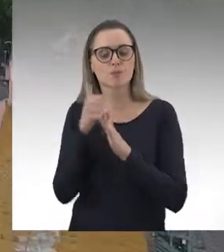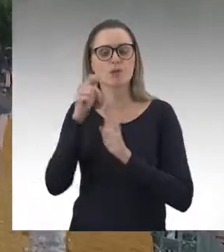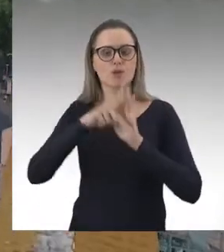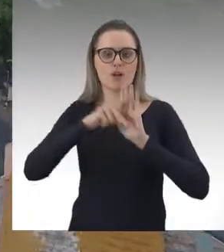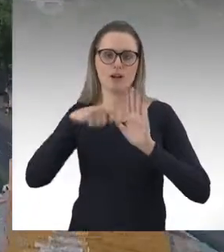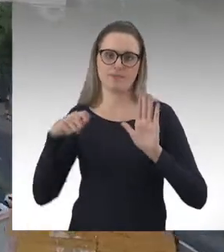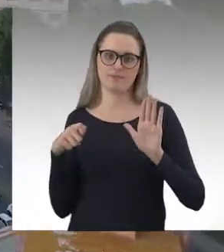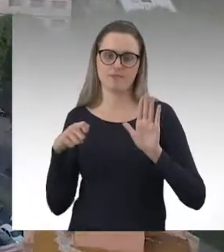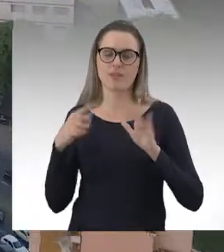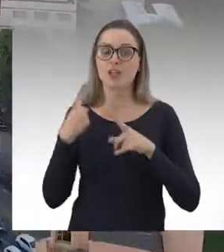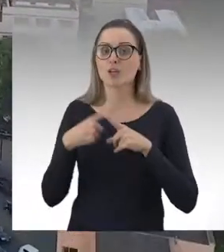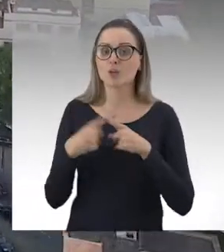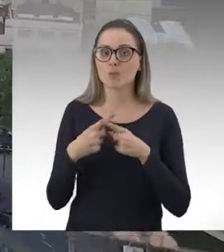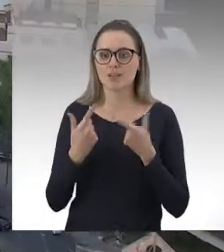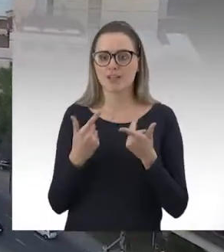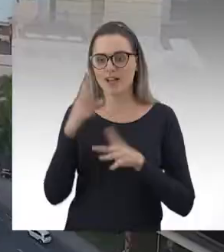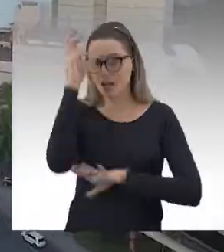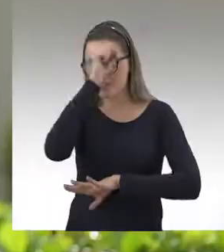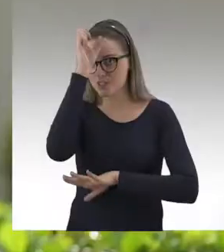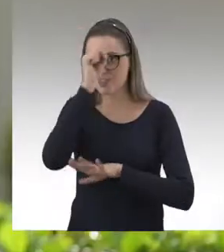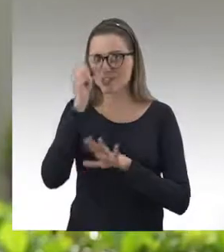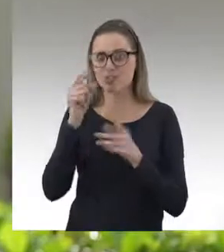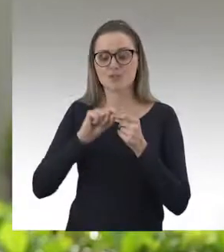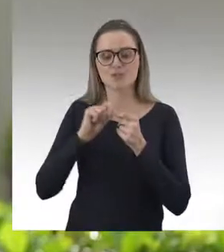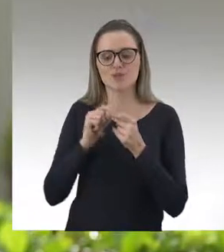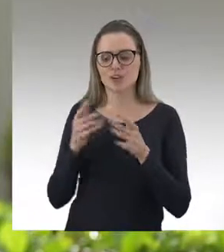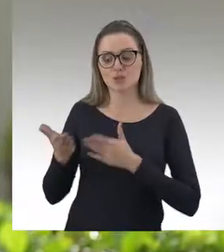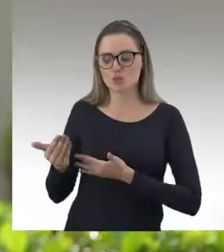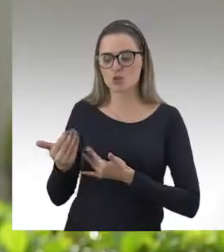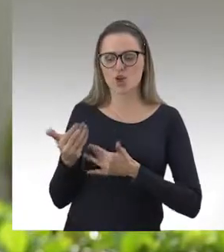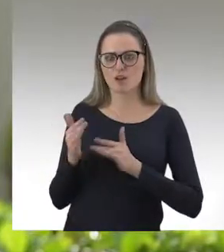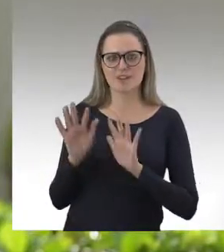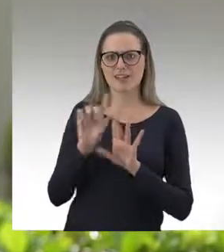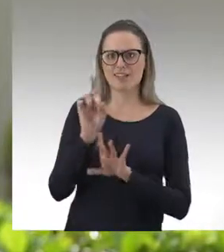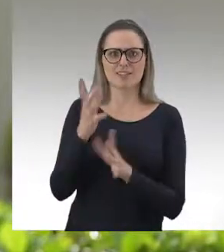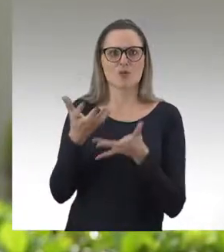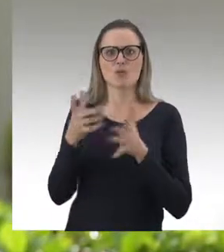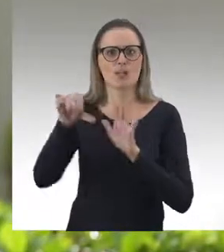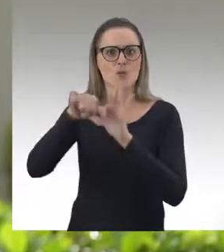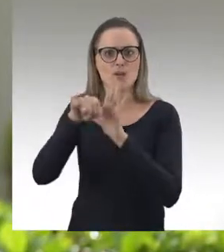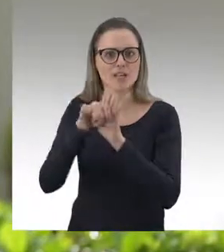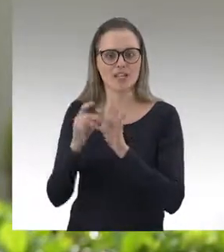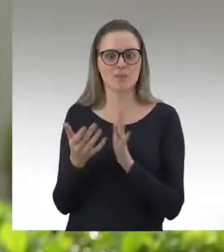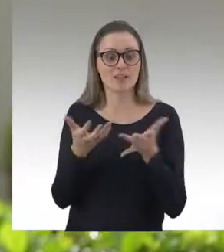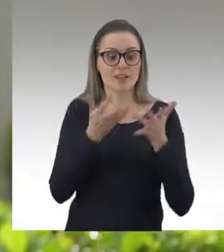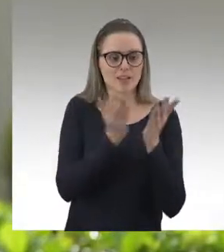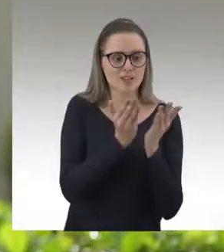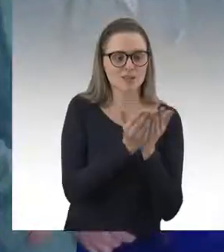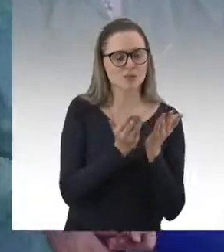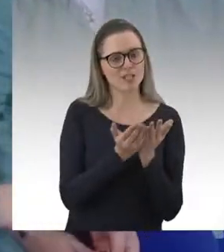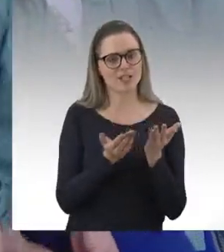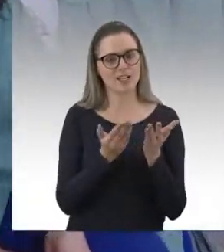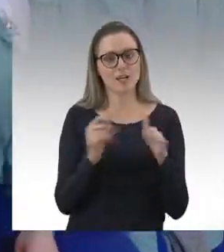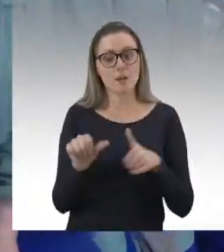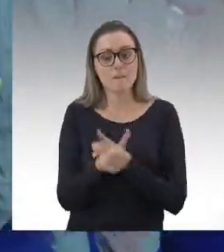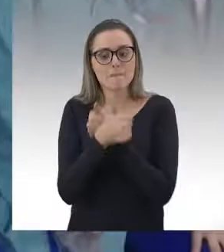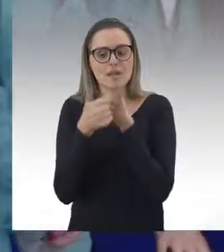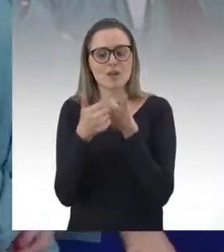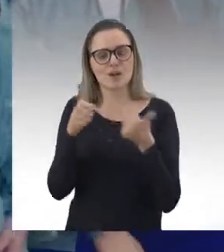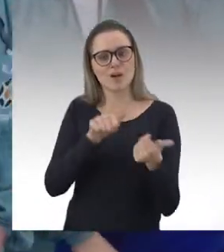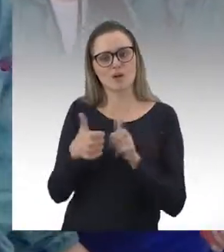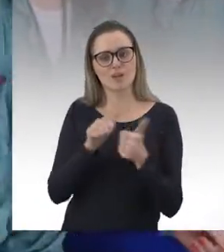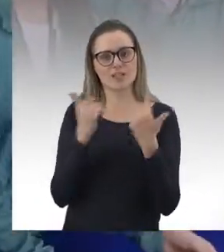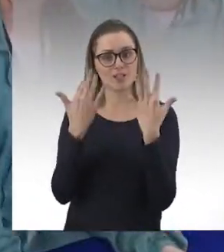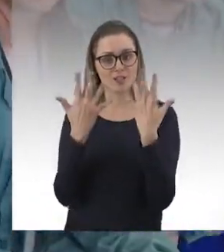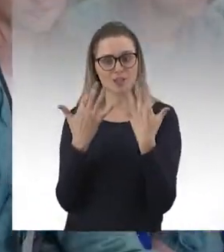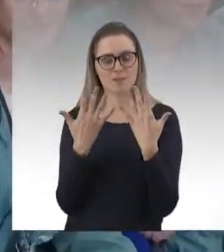A aprendizagem afasta o jovem da rua, afasta o jovem da criminalidade. A aprendizagem melhora a qualidade de mão de obra para a